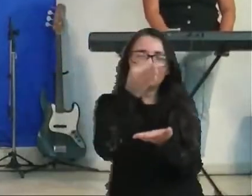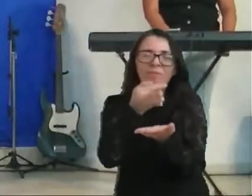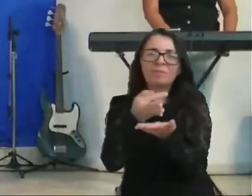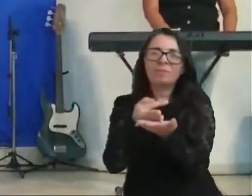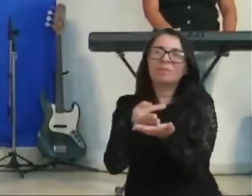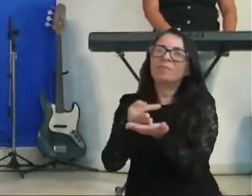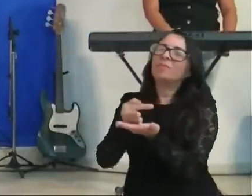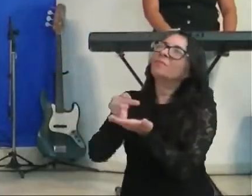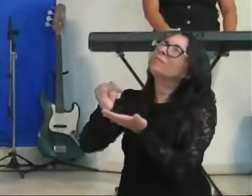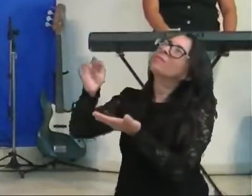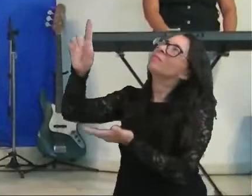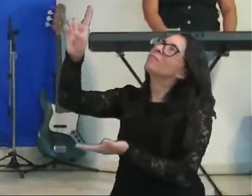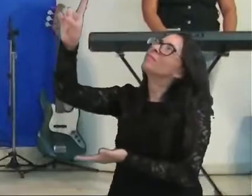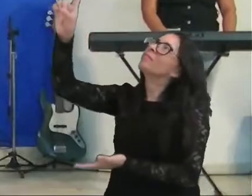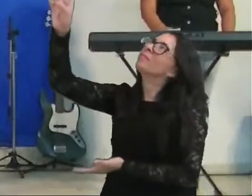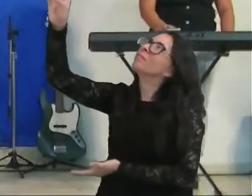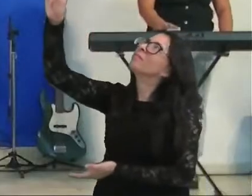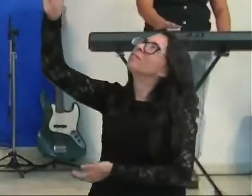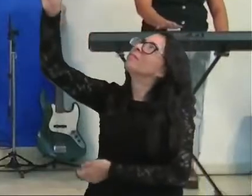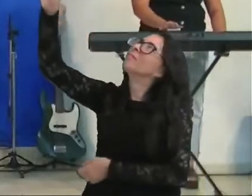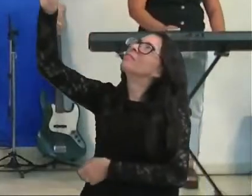em ti.